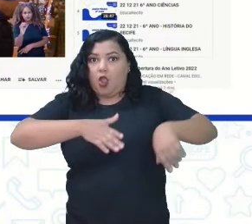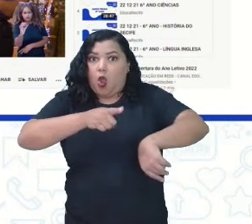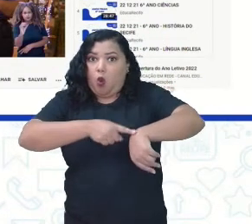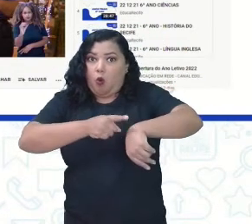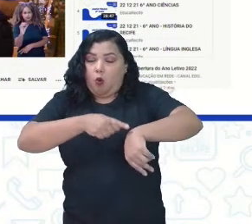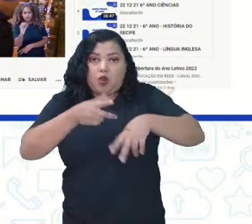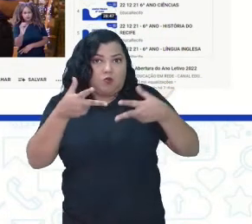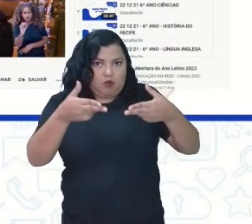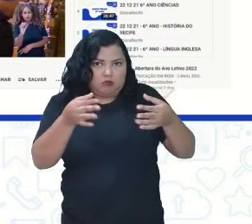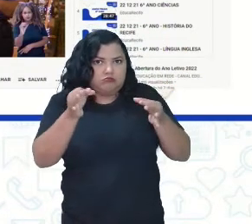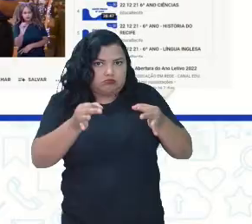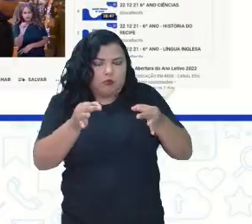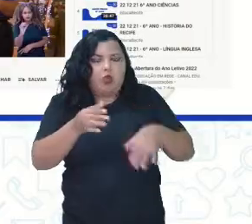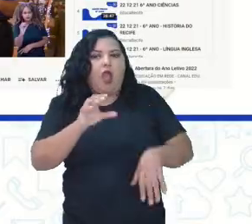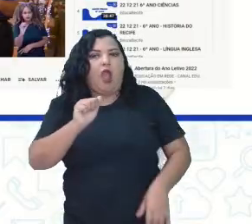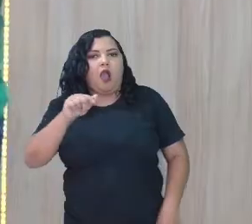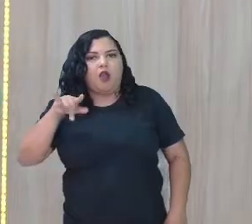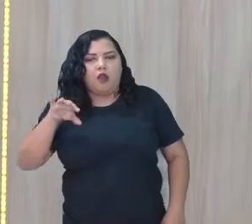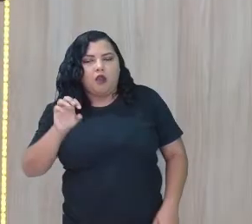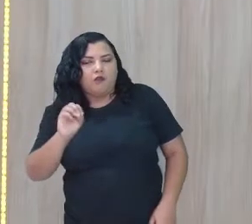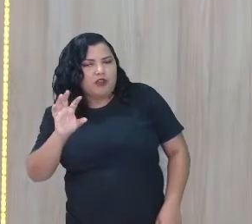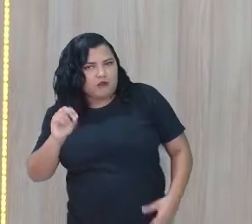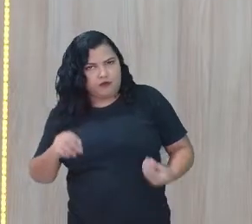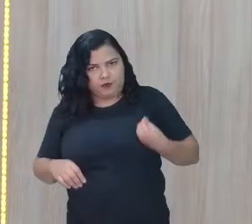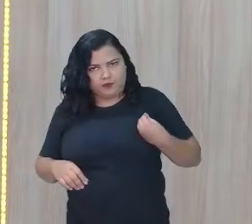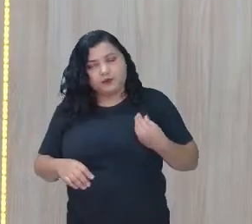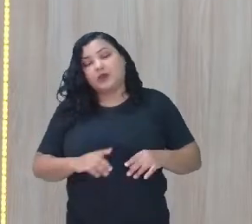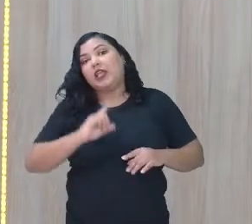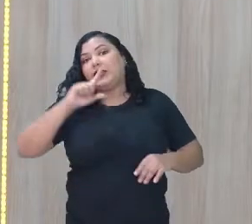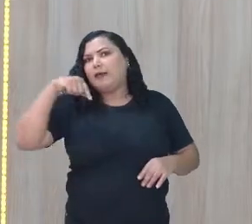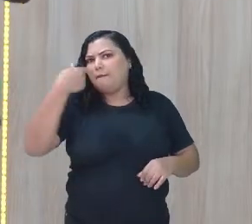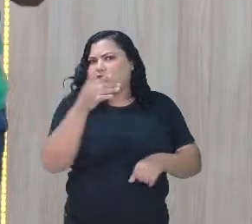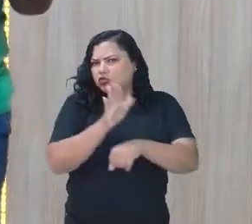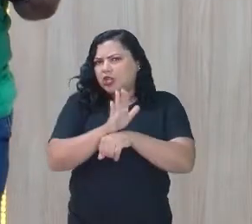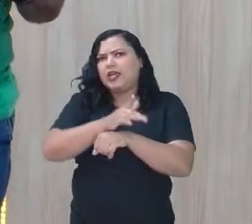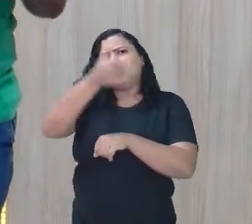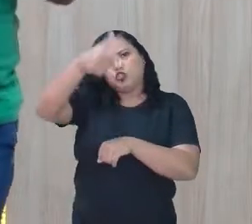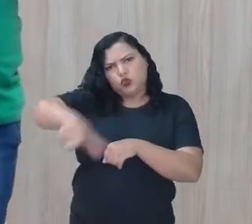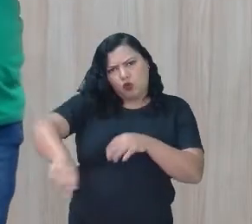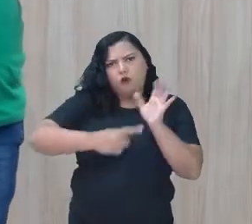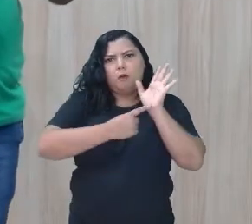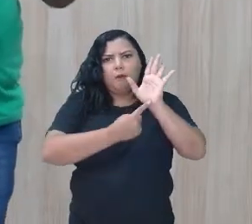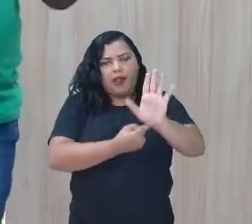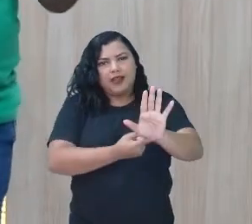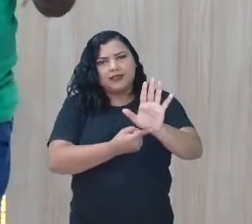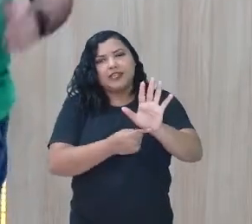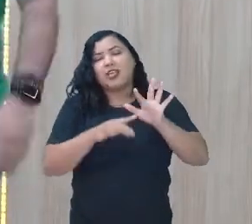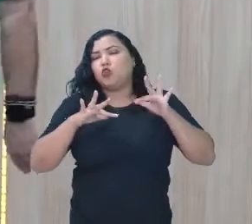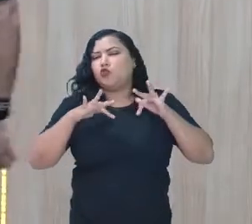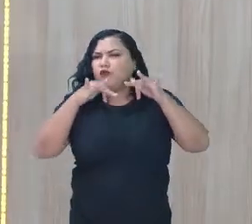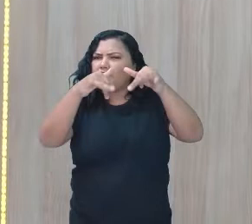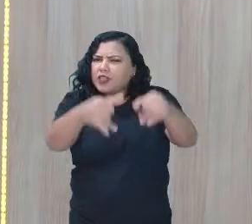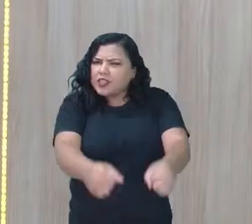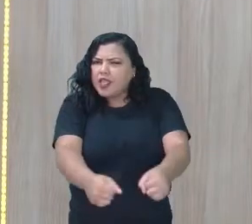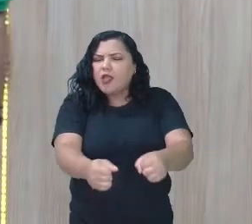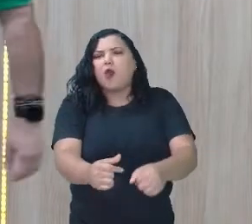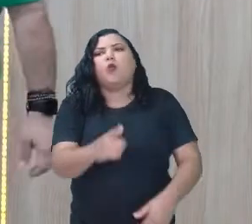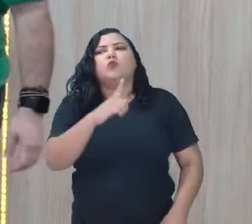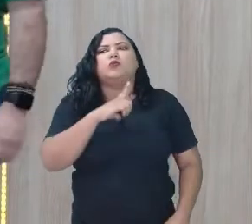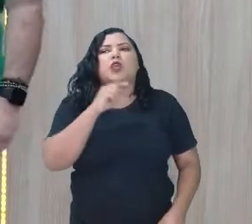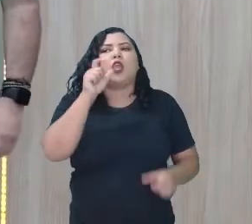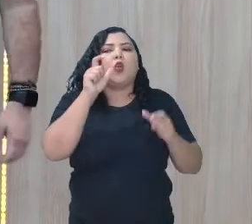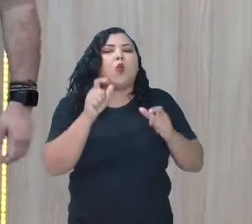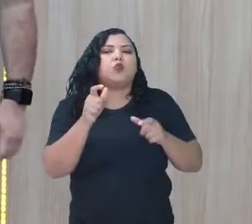tarde essas aulas são reprisadas, mas ao final das transmissões, elas são colocadas lá no